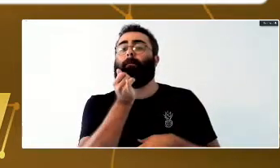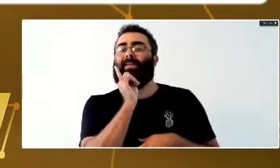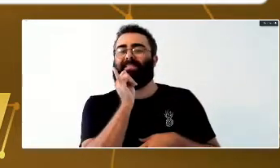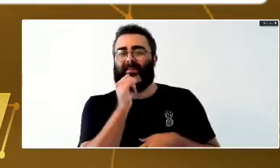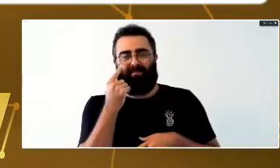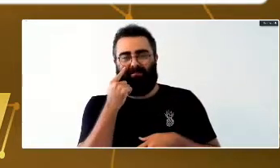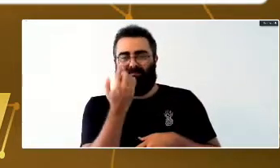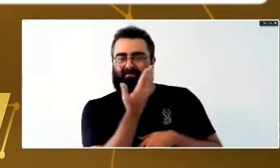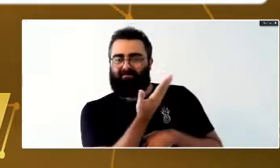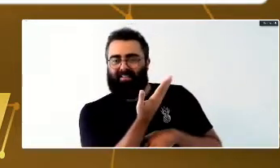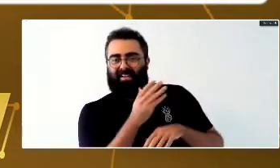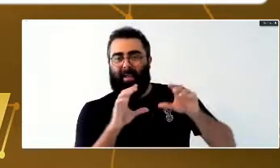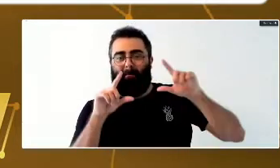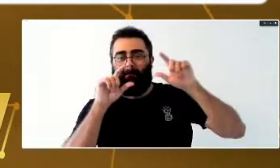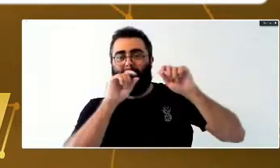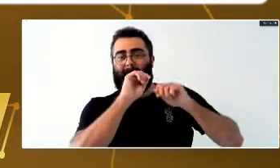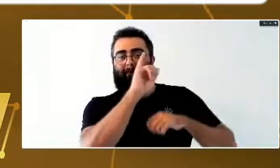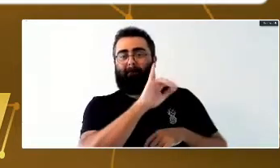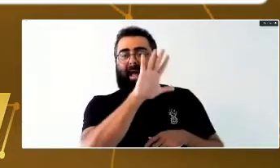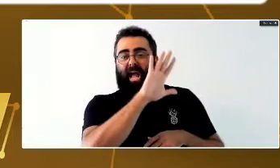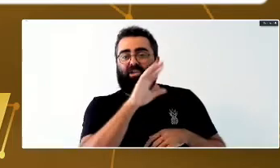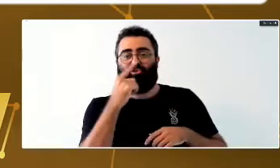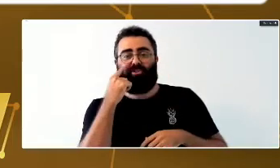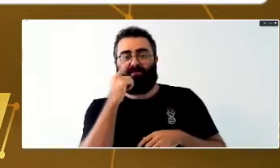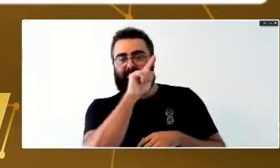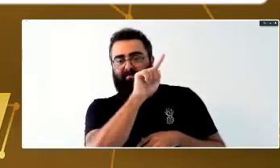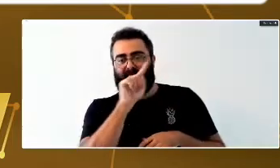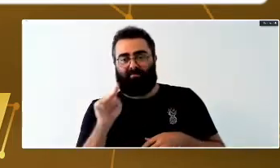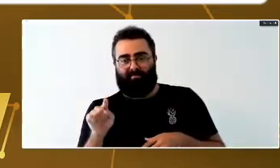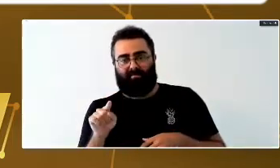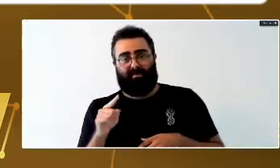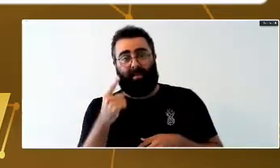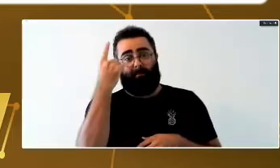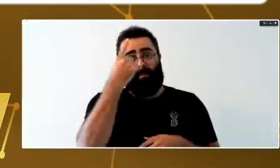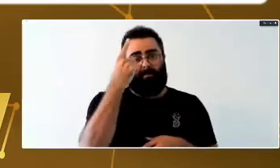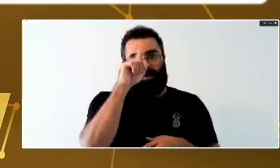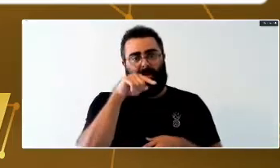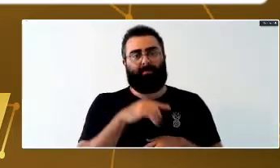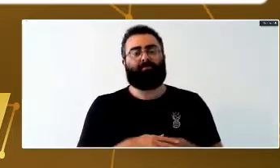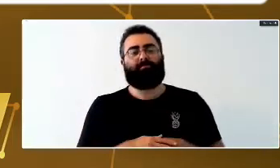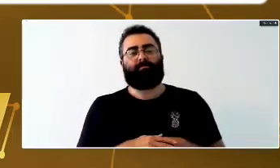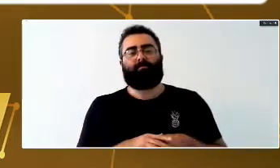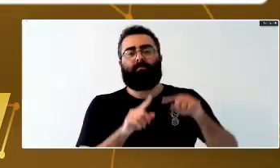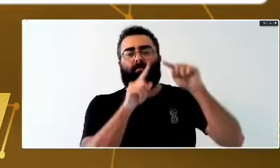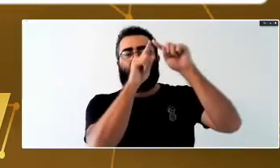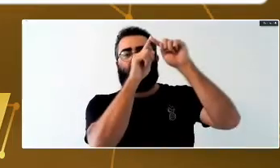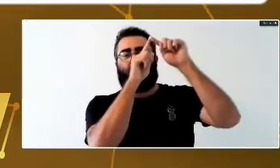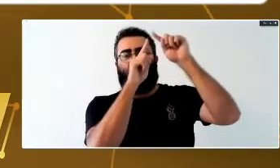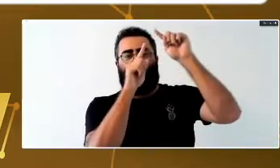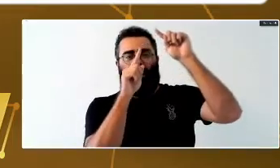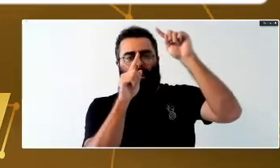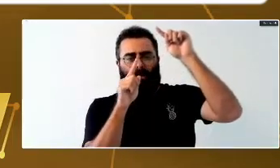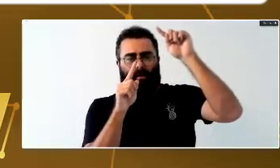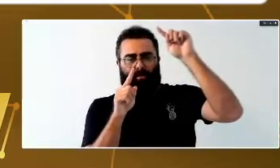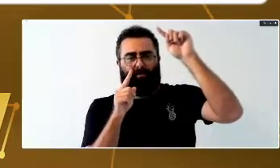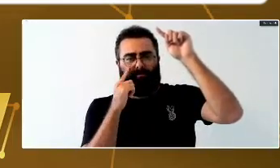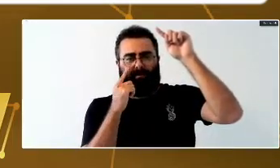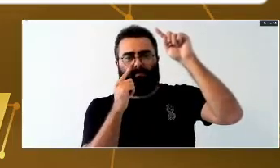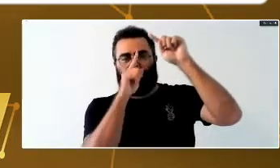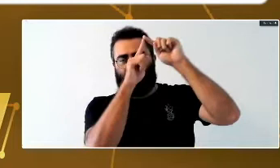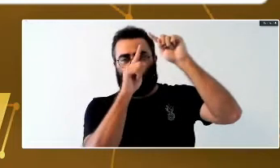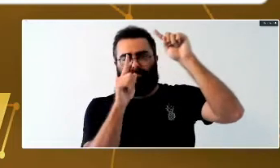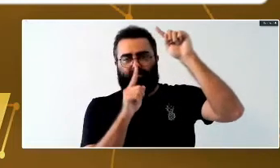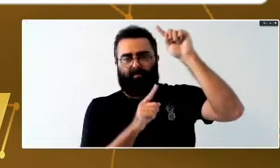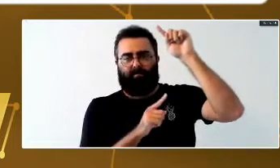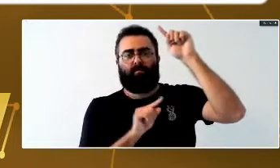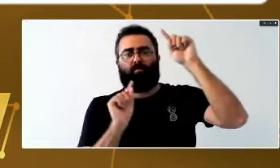imagens que eu coloquei como referência, a primeira logo acima, com uma linha em construção, onde é